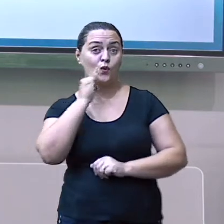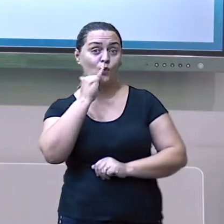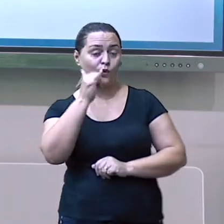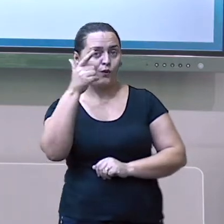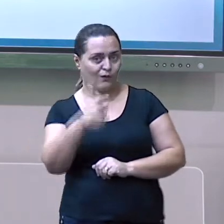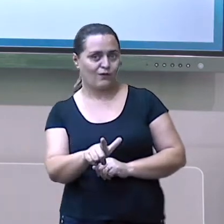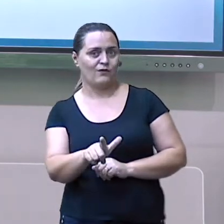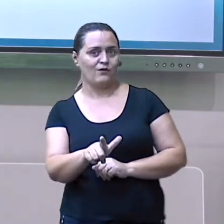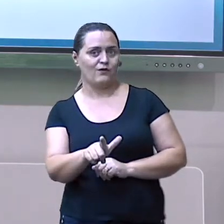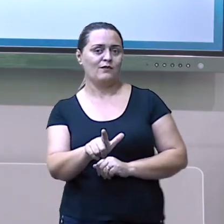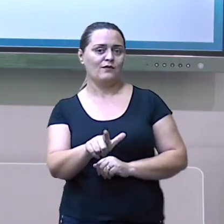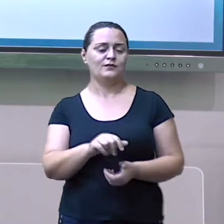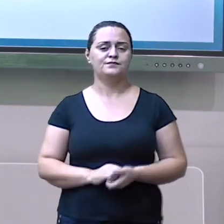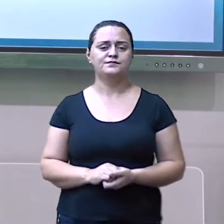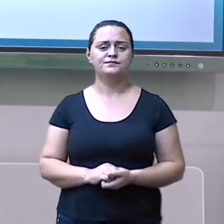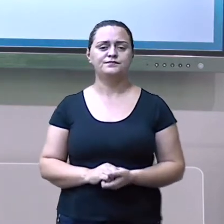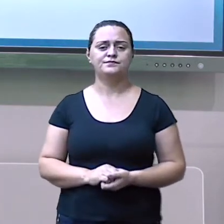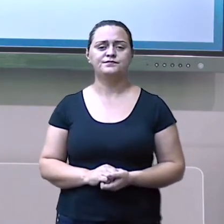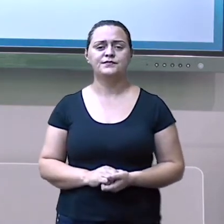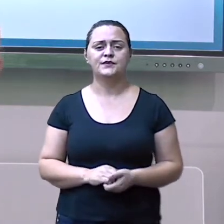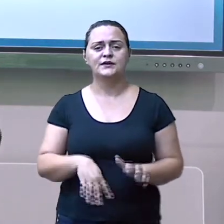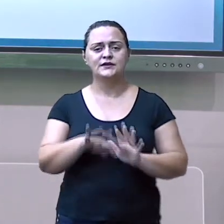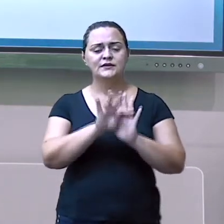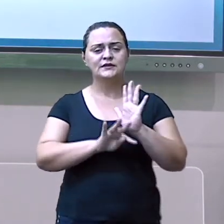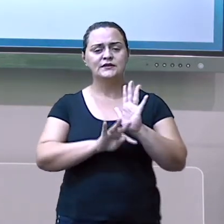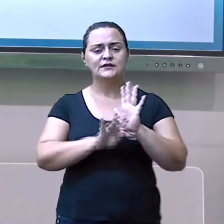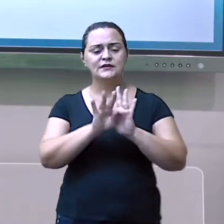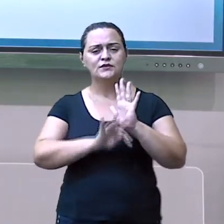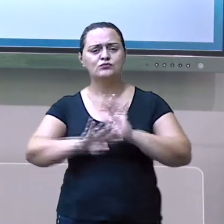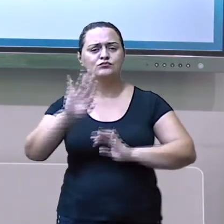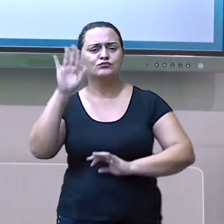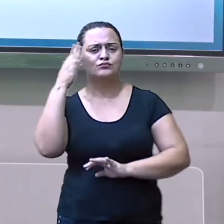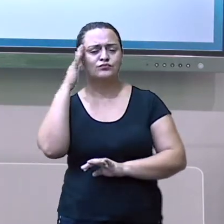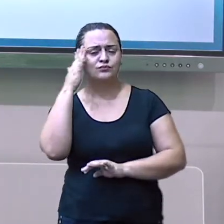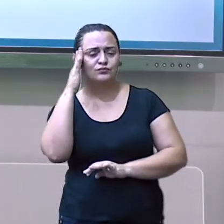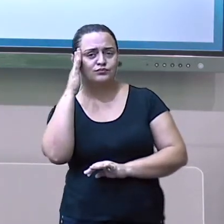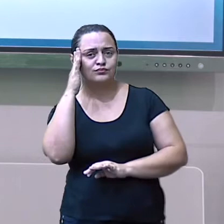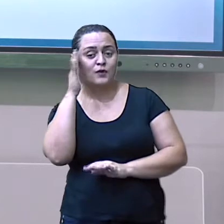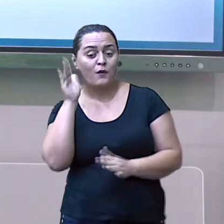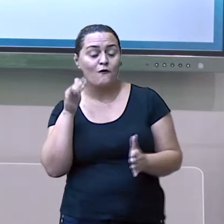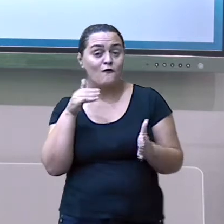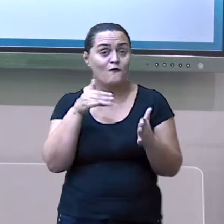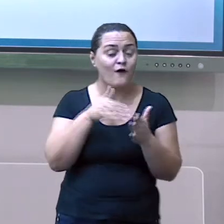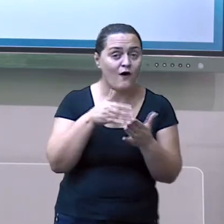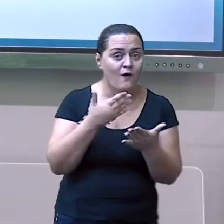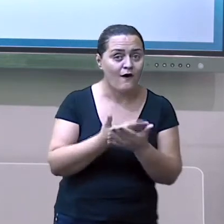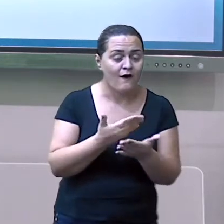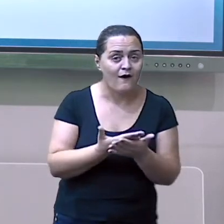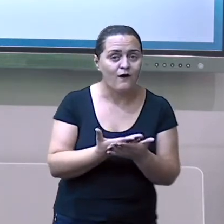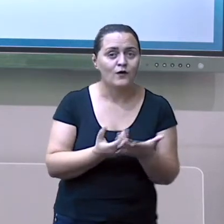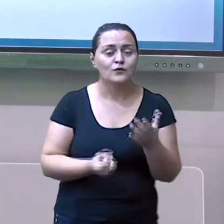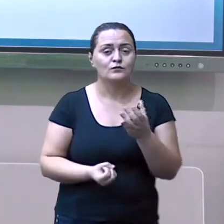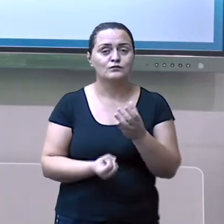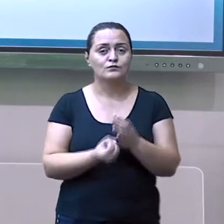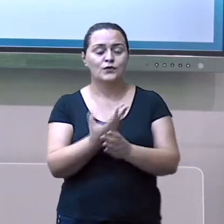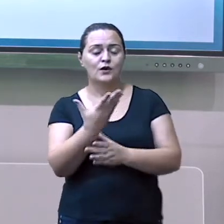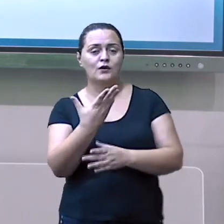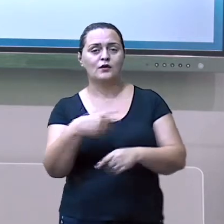lá. Texto e compreensão e, no final, uma produção de